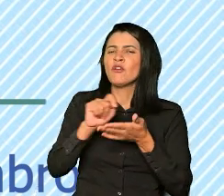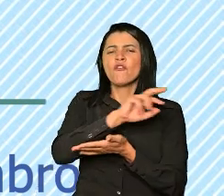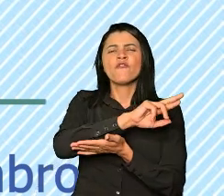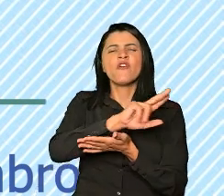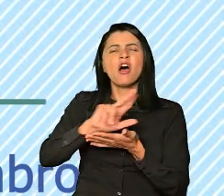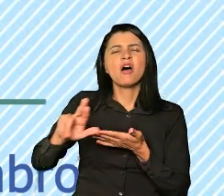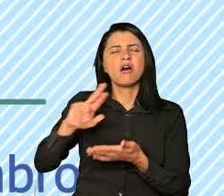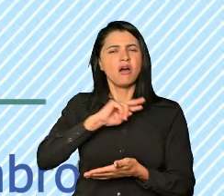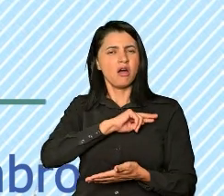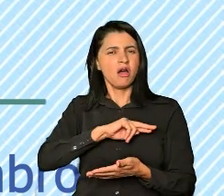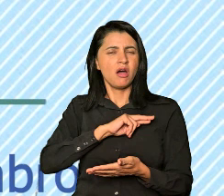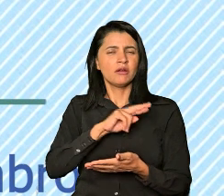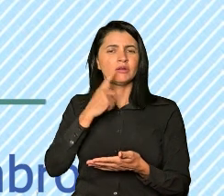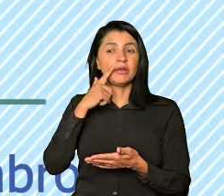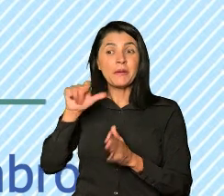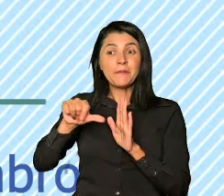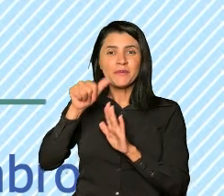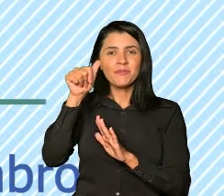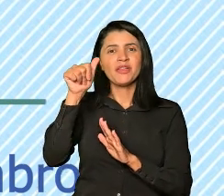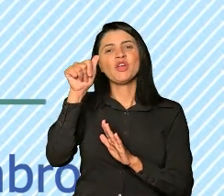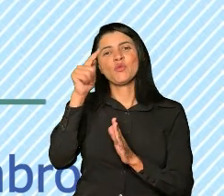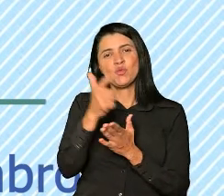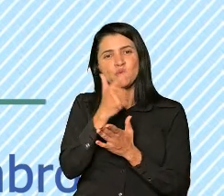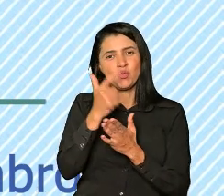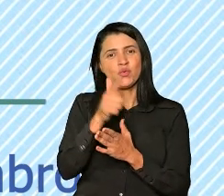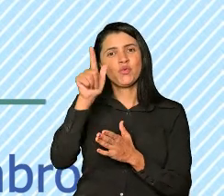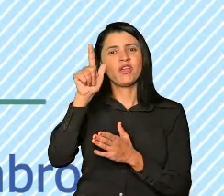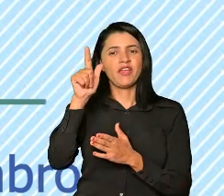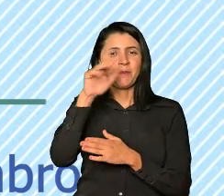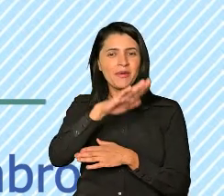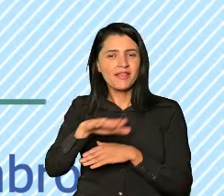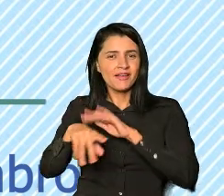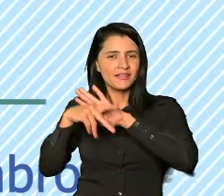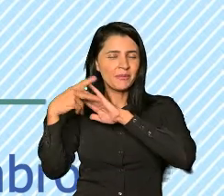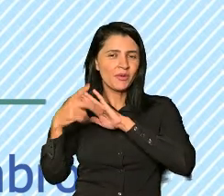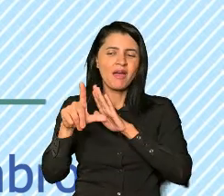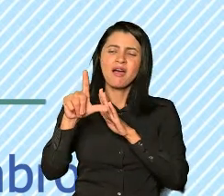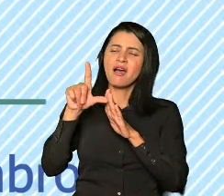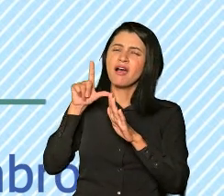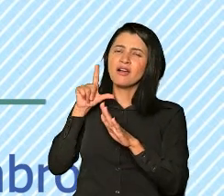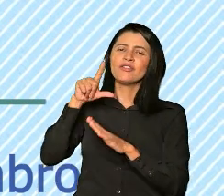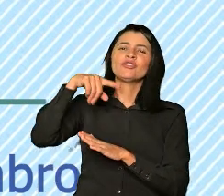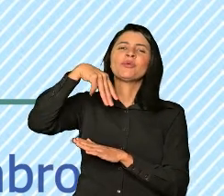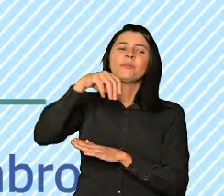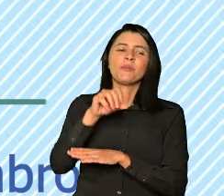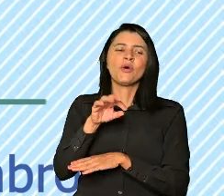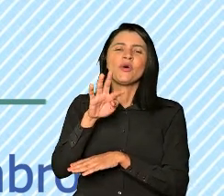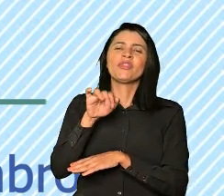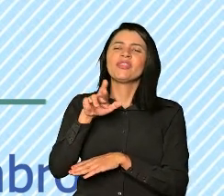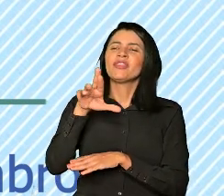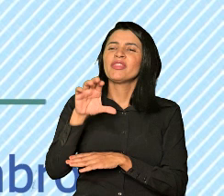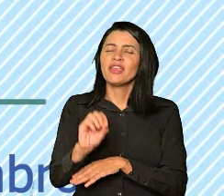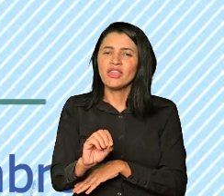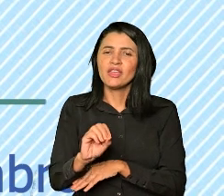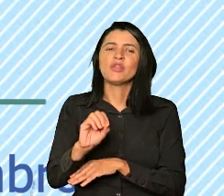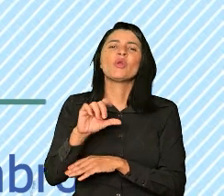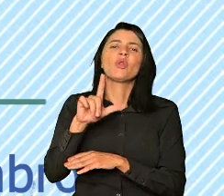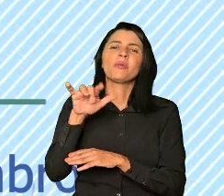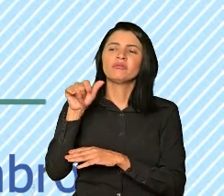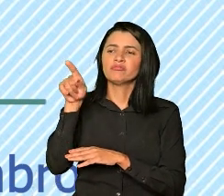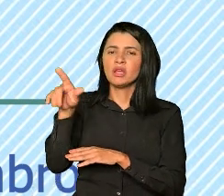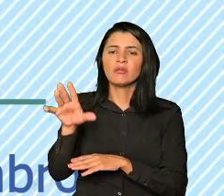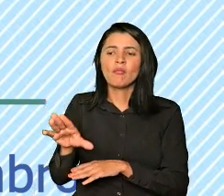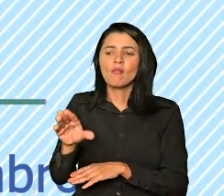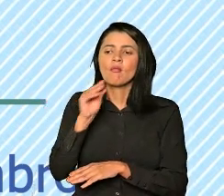e primeiros livros infantis, bem antes de Monteiro Lobato. Essa mulher está silenciada pela